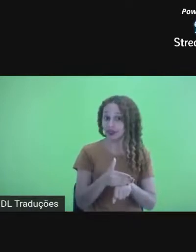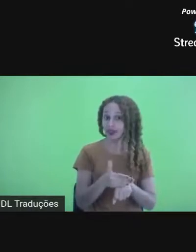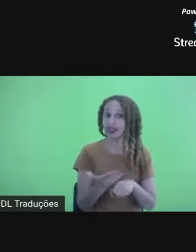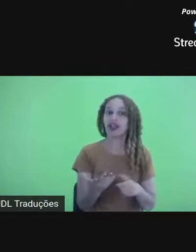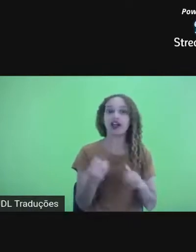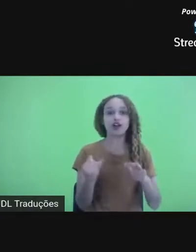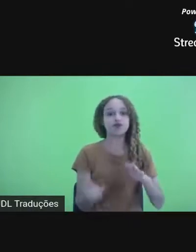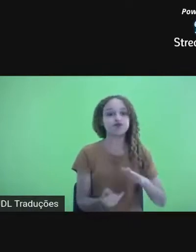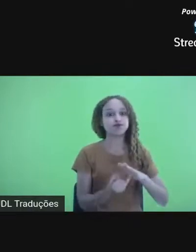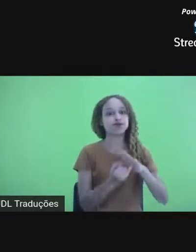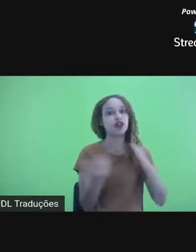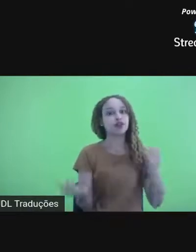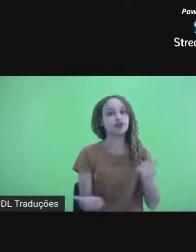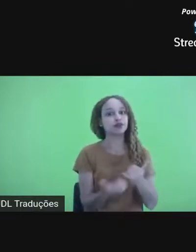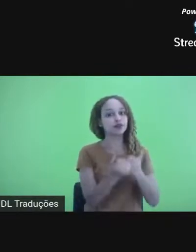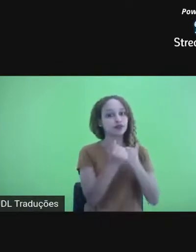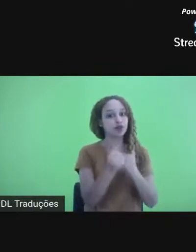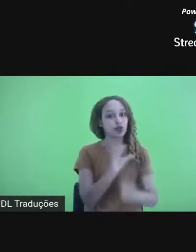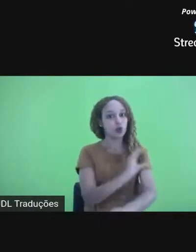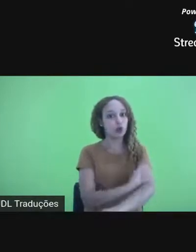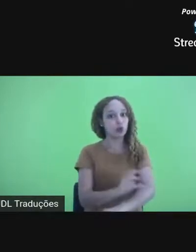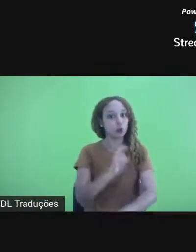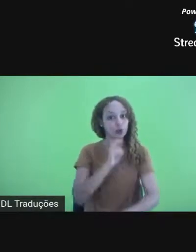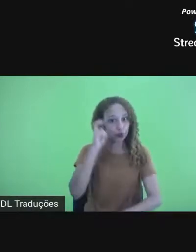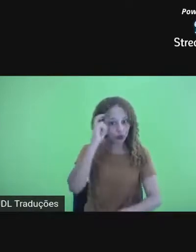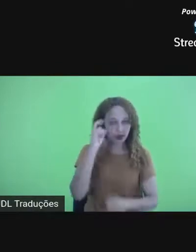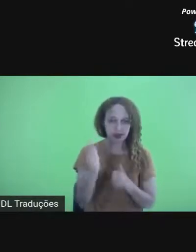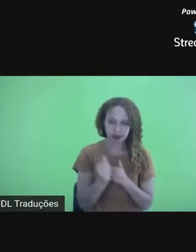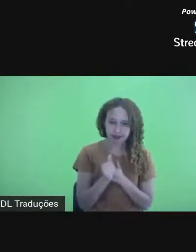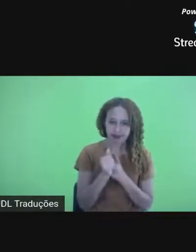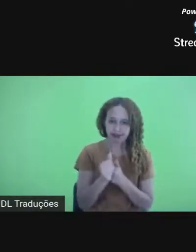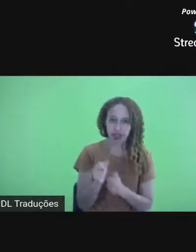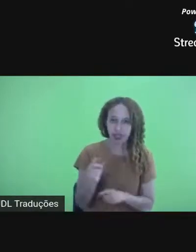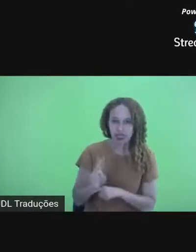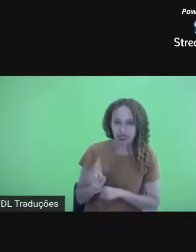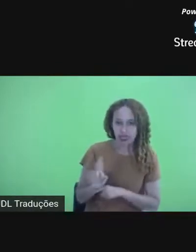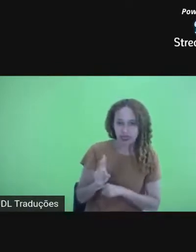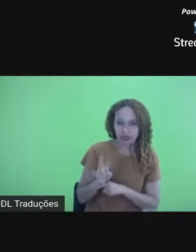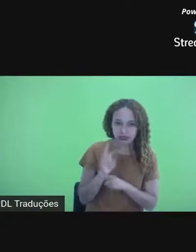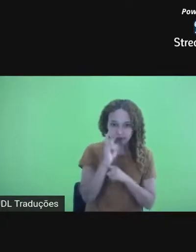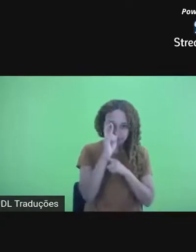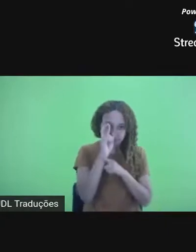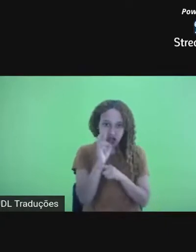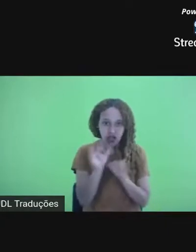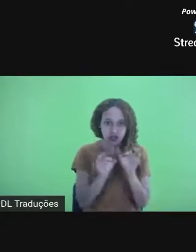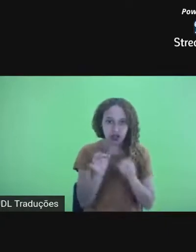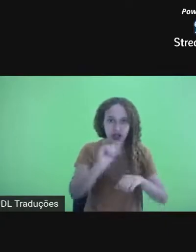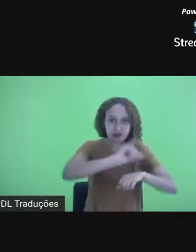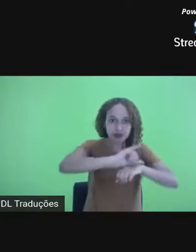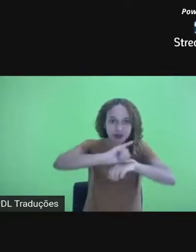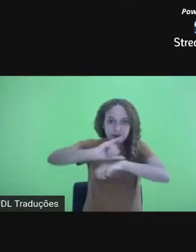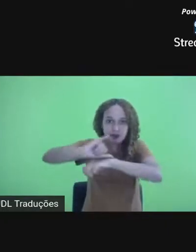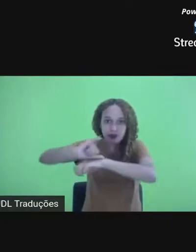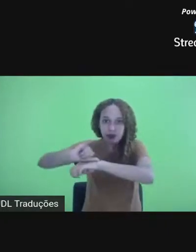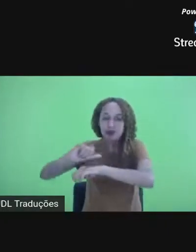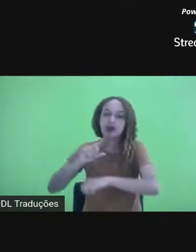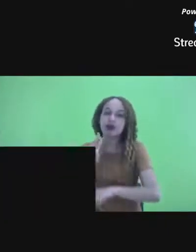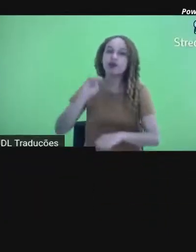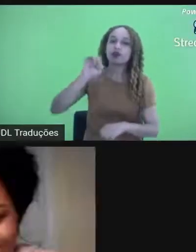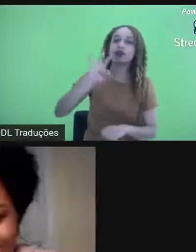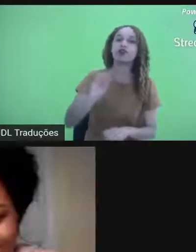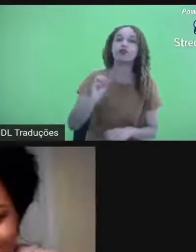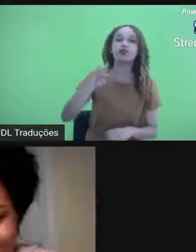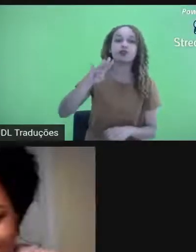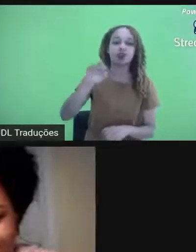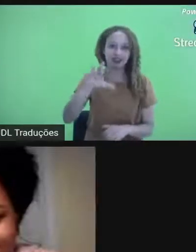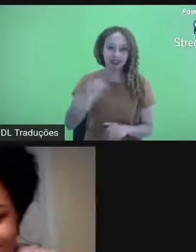Patrimônio Cultural, INEPAC, no acompanhamento de fiscalizações e vistorias de obras e bens tombados. Seja bem-vinda,